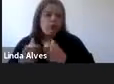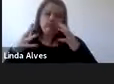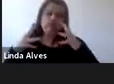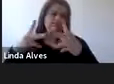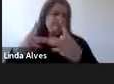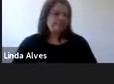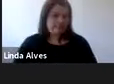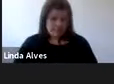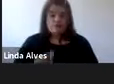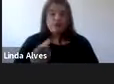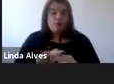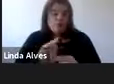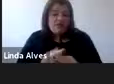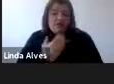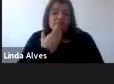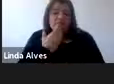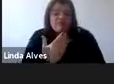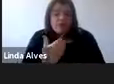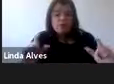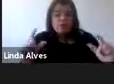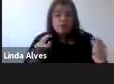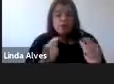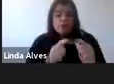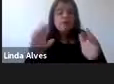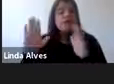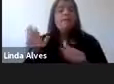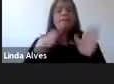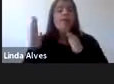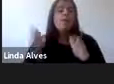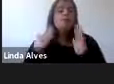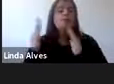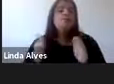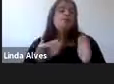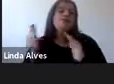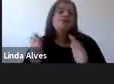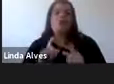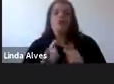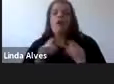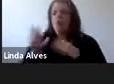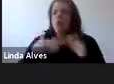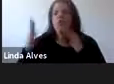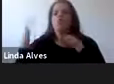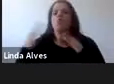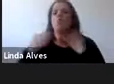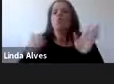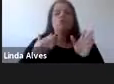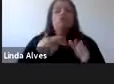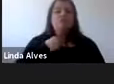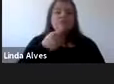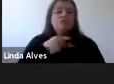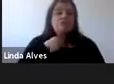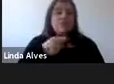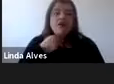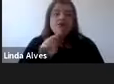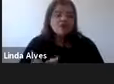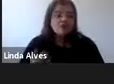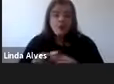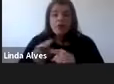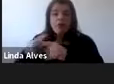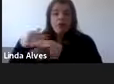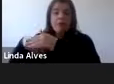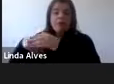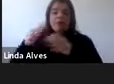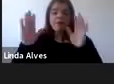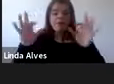menor de produção, não faz sentido produzir o carro programado, que a gente fala, o que é o carro programado? Produzir o carro e colocar na grama, né? Então, não faz sentido